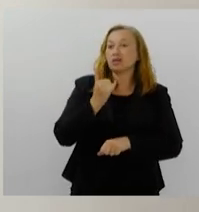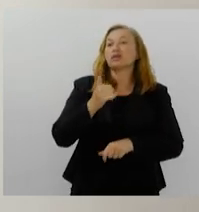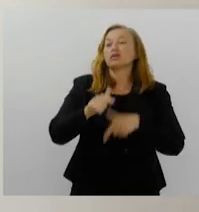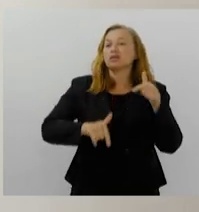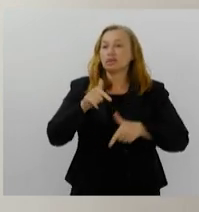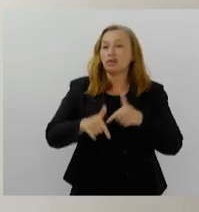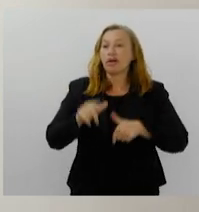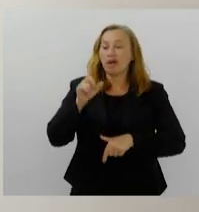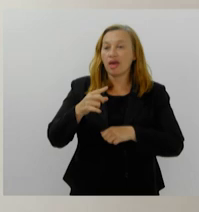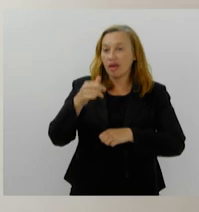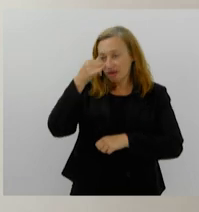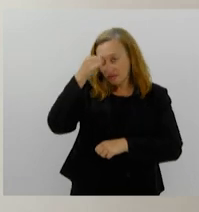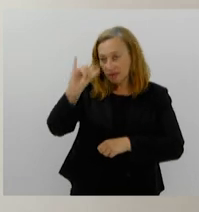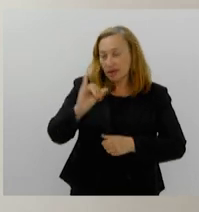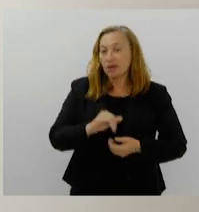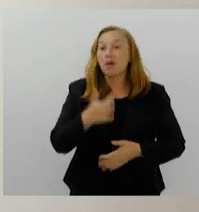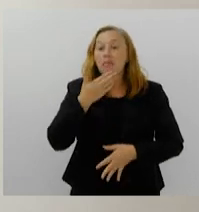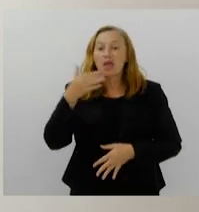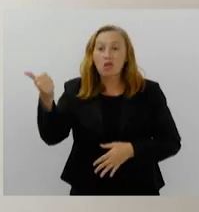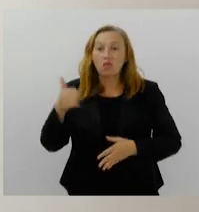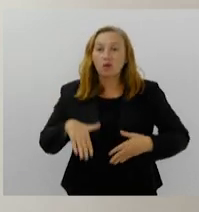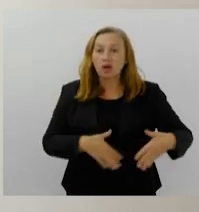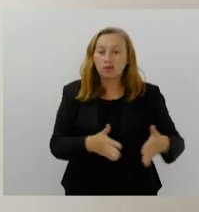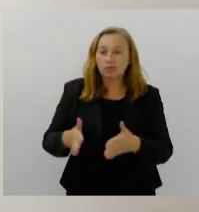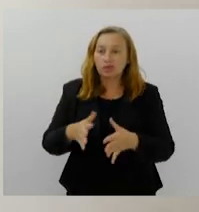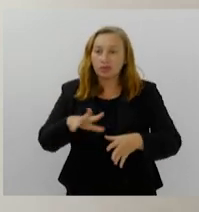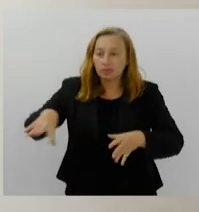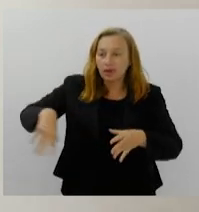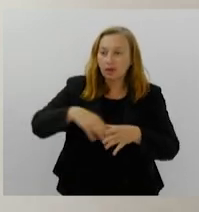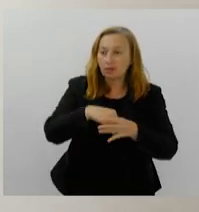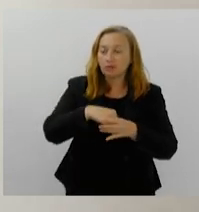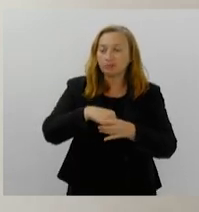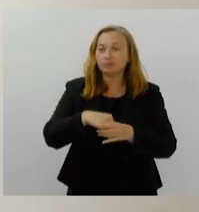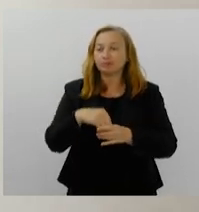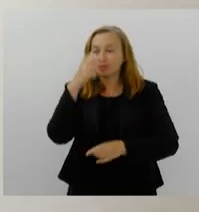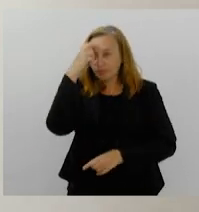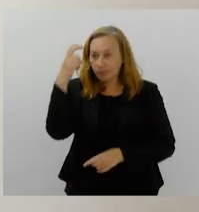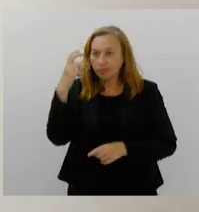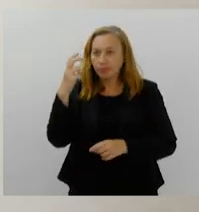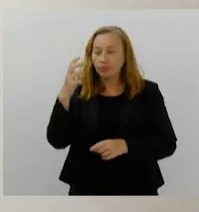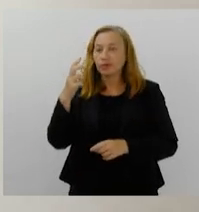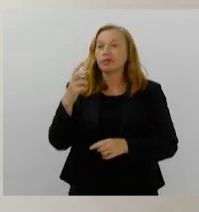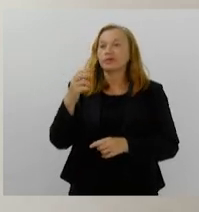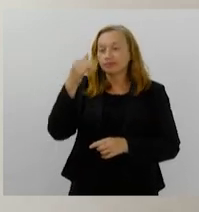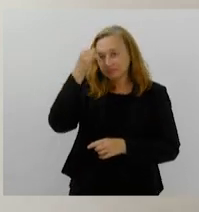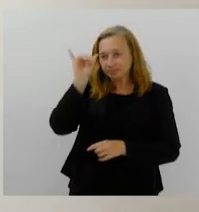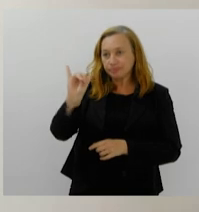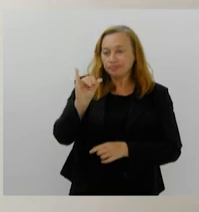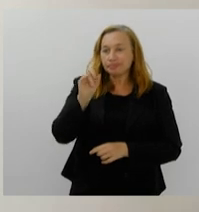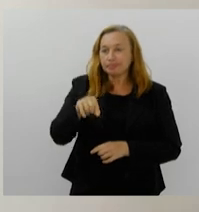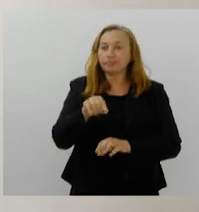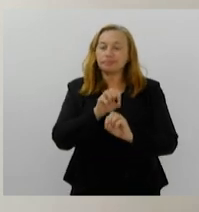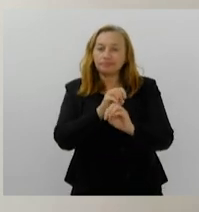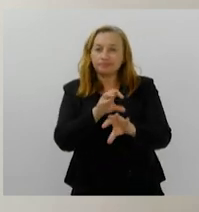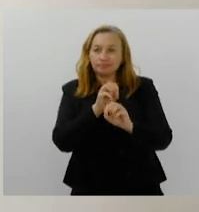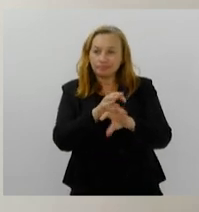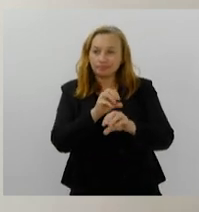a prevenção. E o melhor caminho para implementar uma cultura da prevenção é a